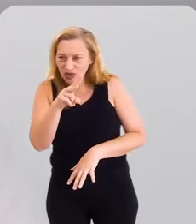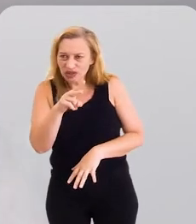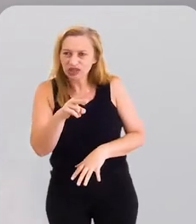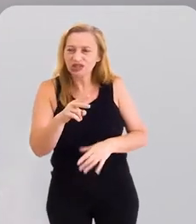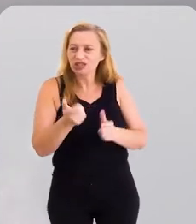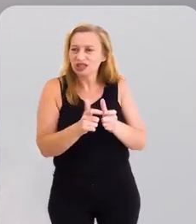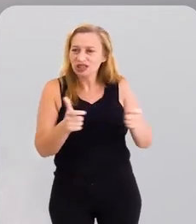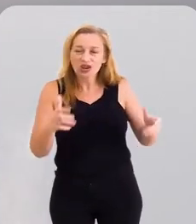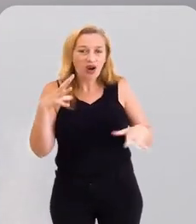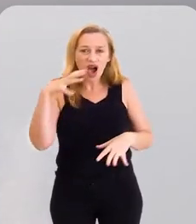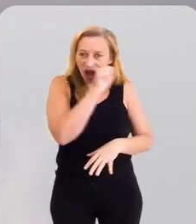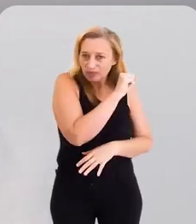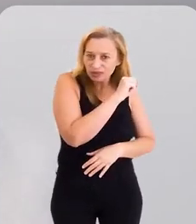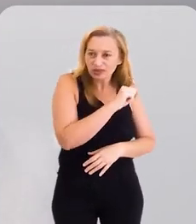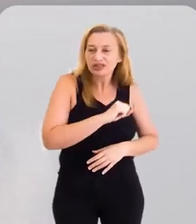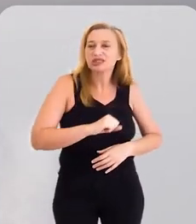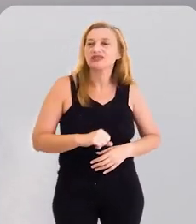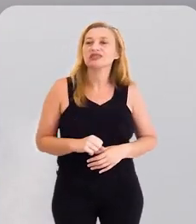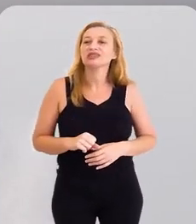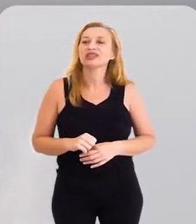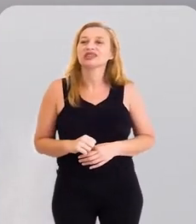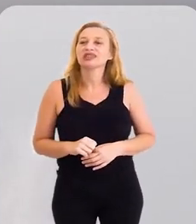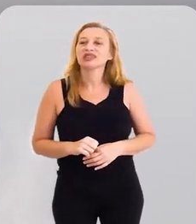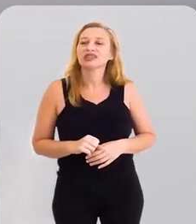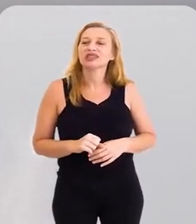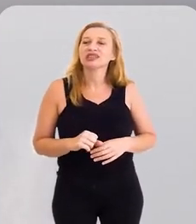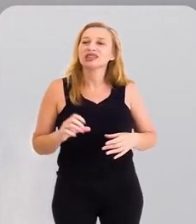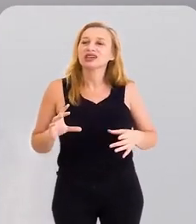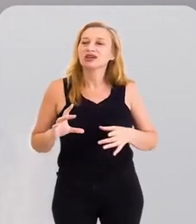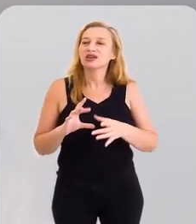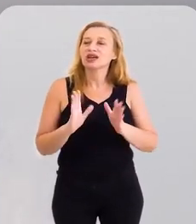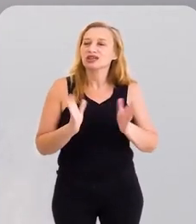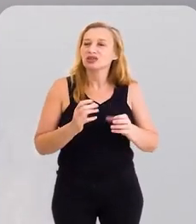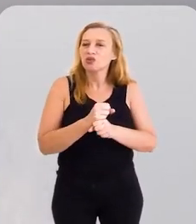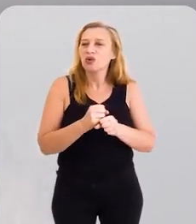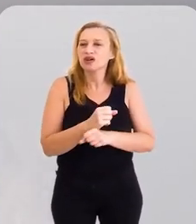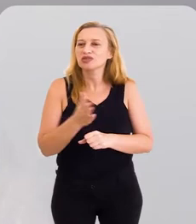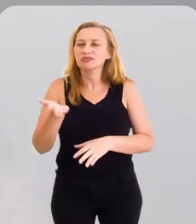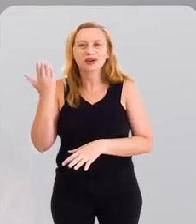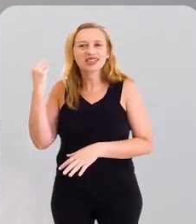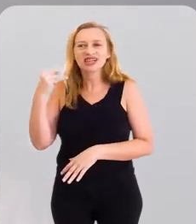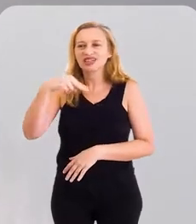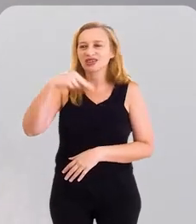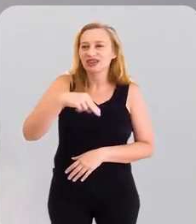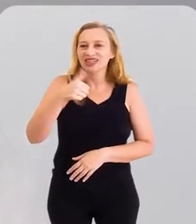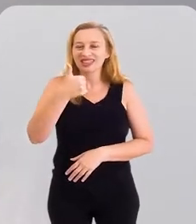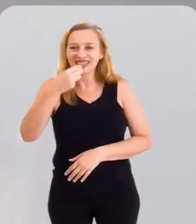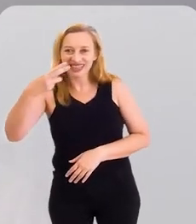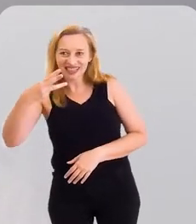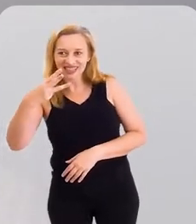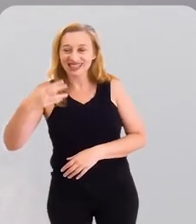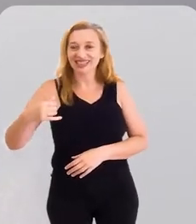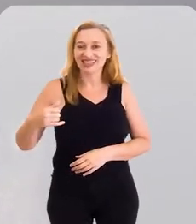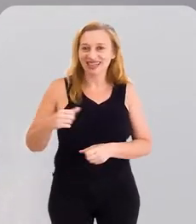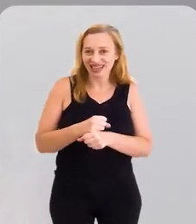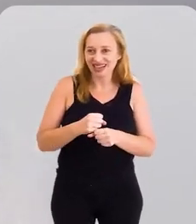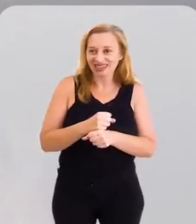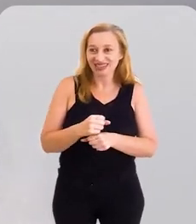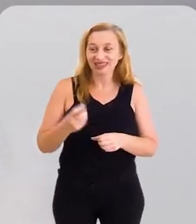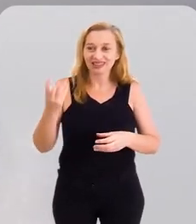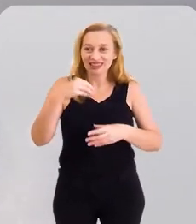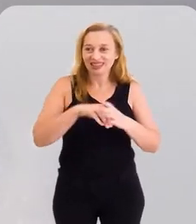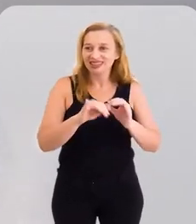geraram uma explosão, né? Ela cresceu muito rapidamente. E completamos agora, nesse ano passado, em novembro, 13 anos